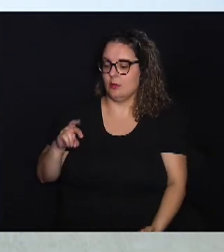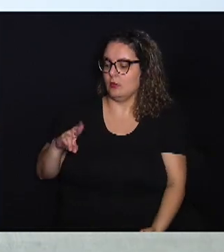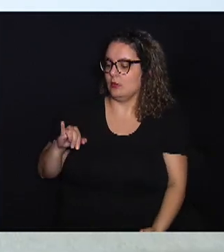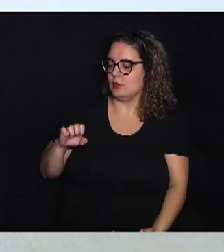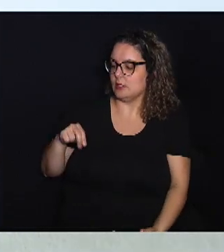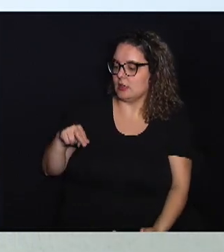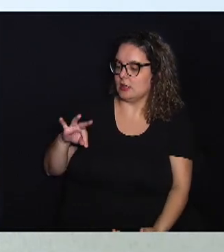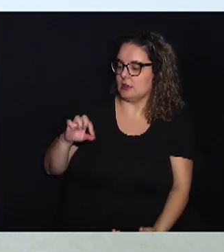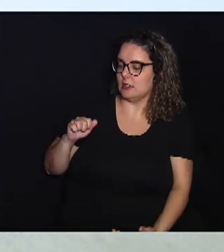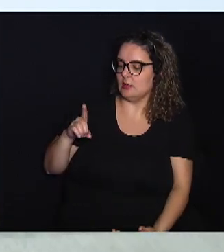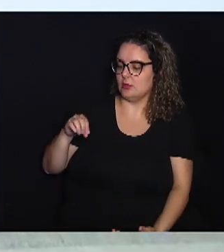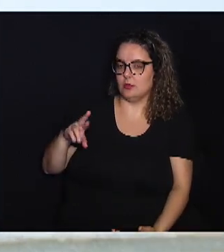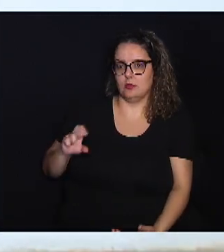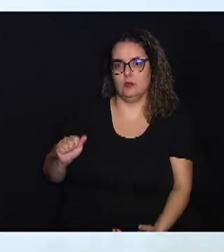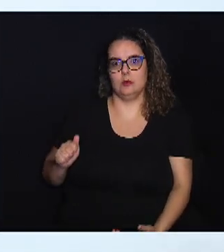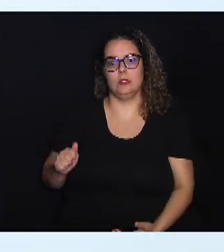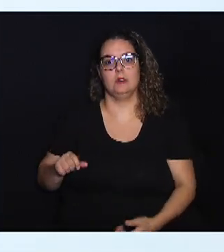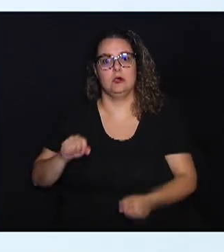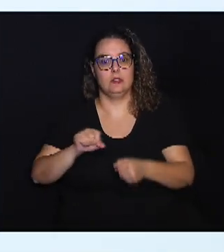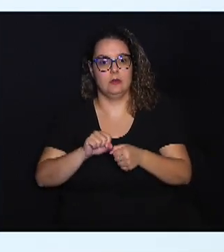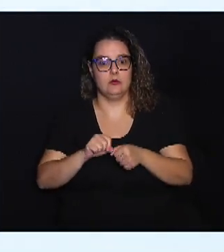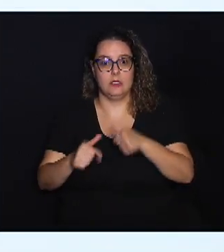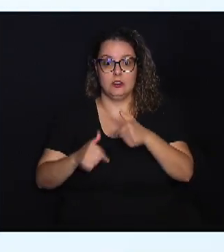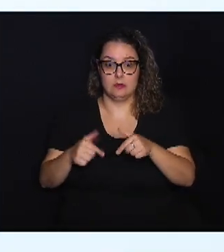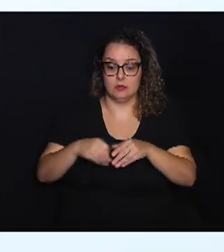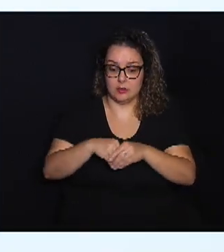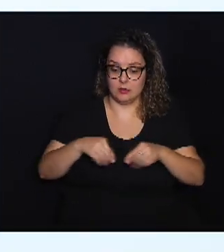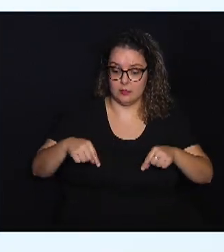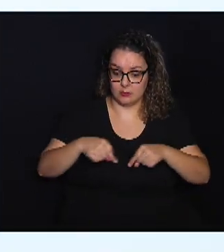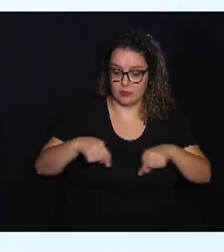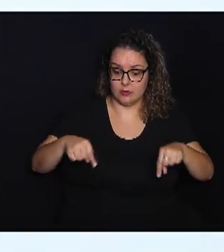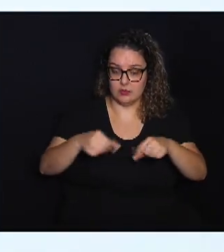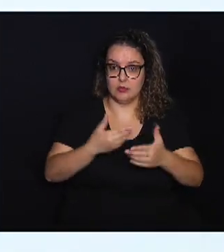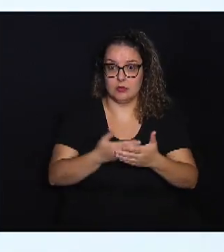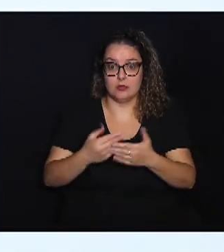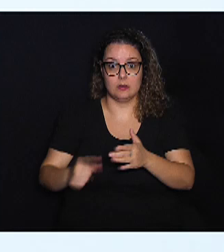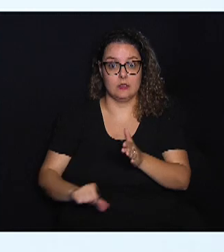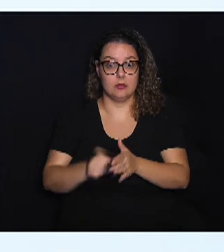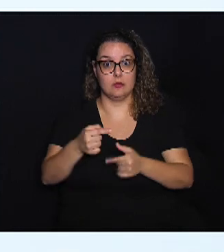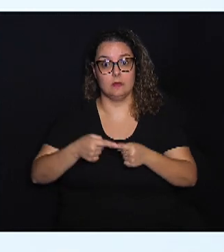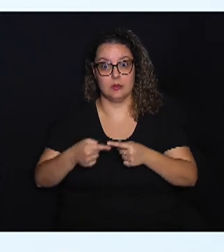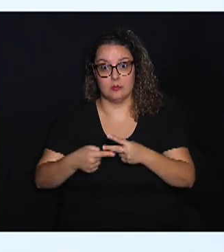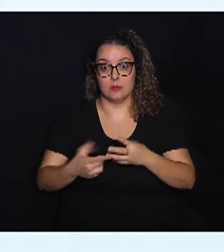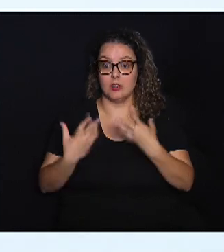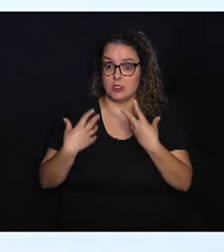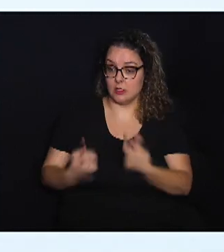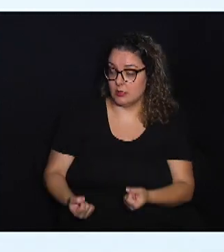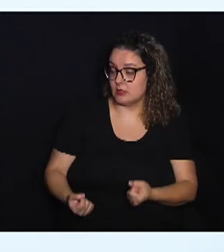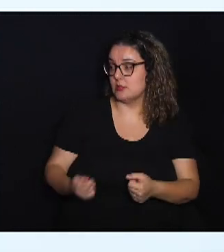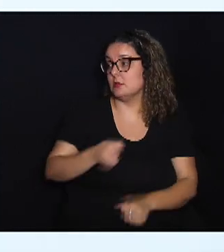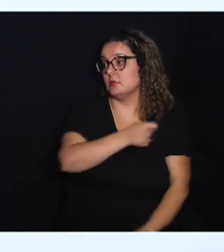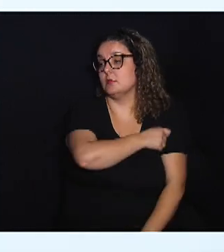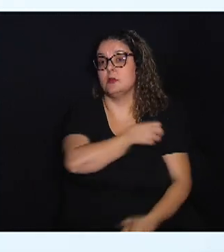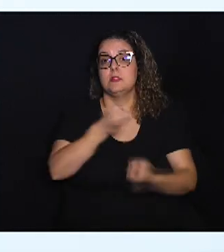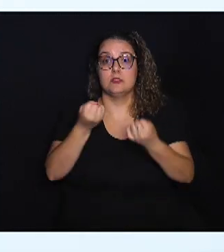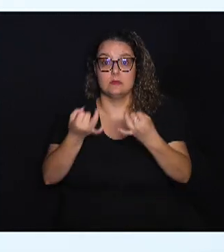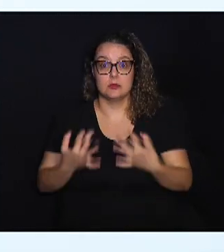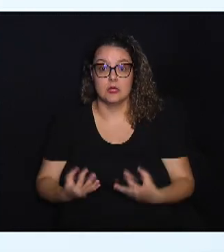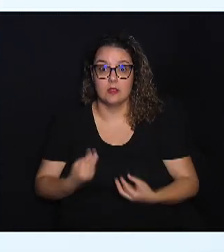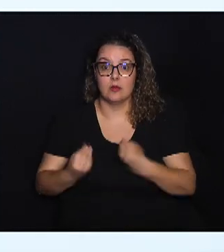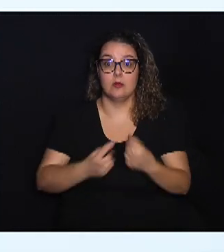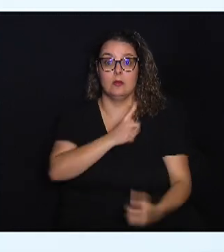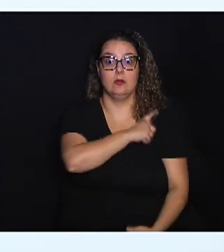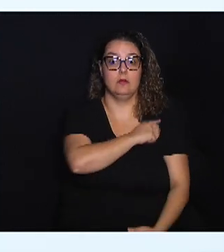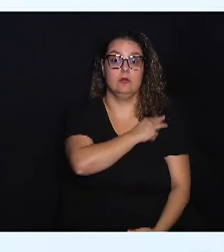esse acolhimento, fazem o trabalho em sala de aula na primeira semana para receber os alunos, explicar como é que é o ensino médio, explicar